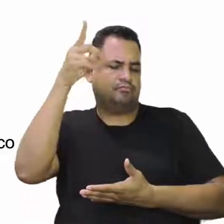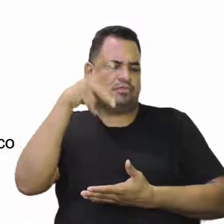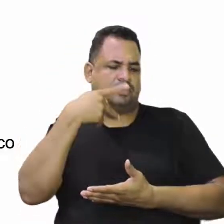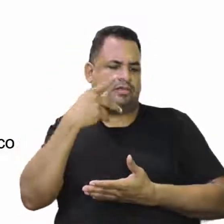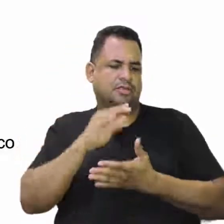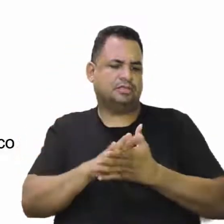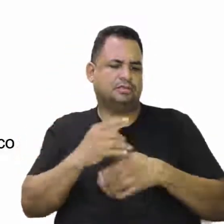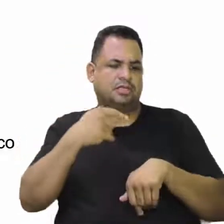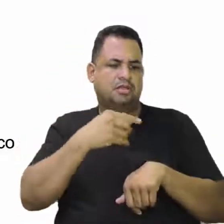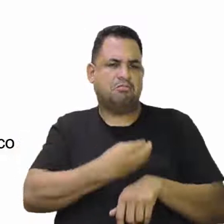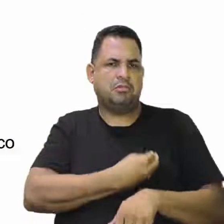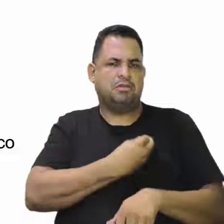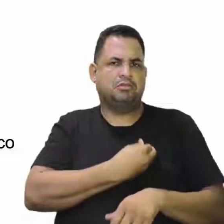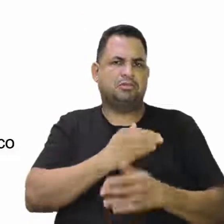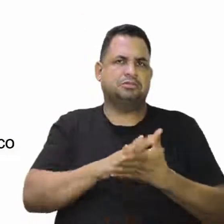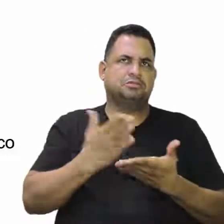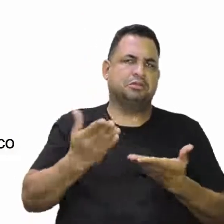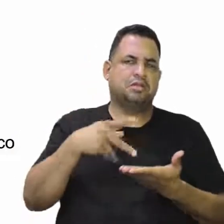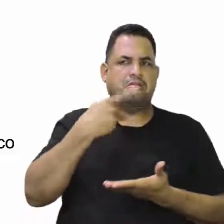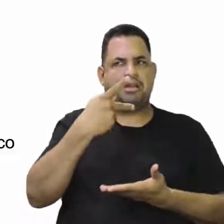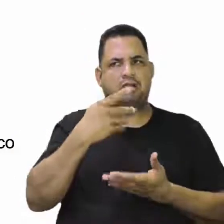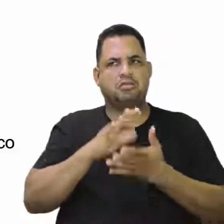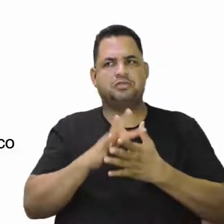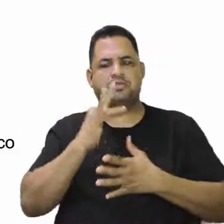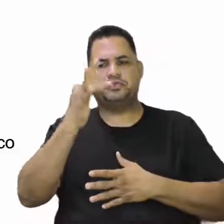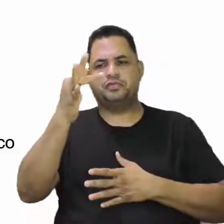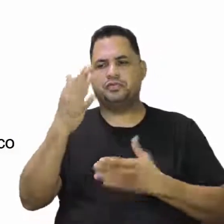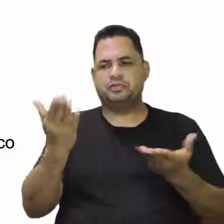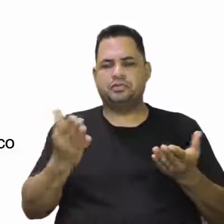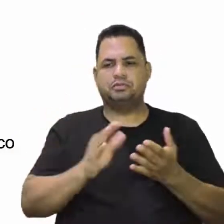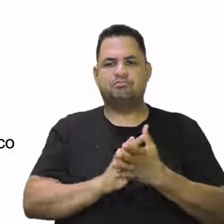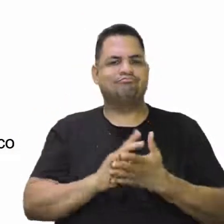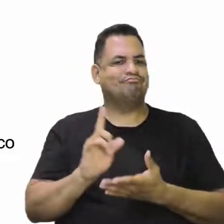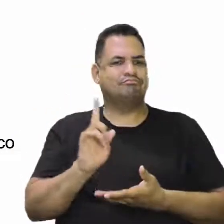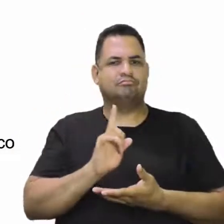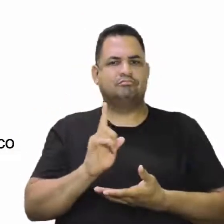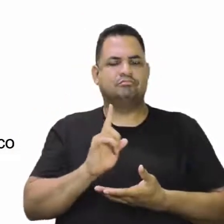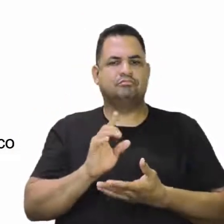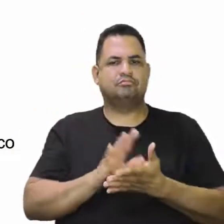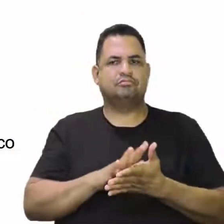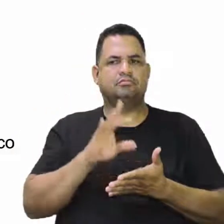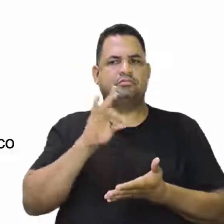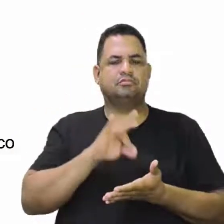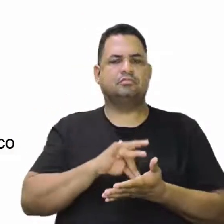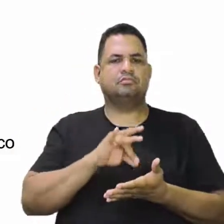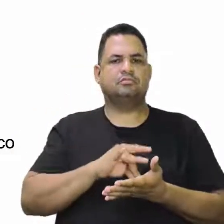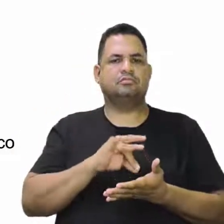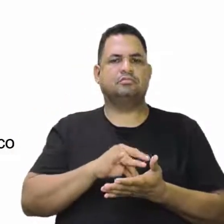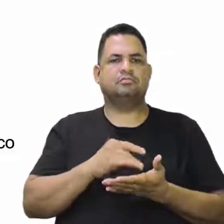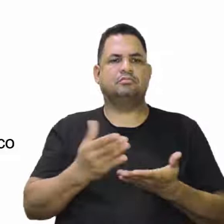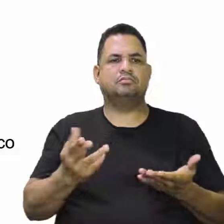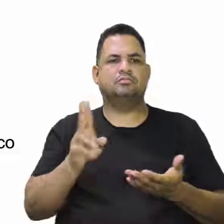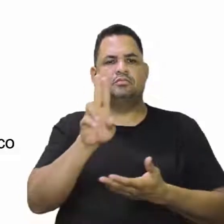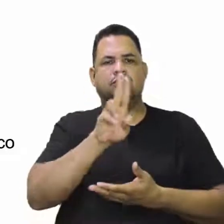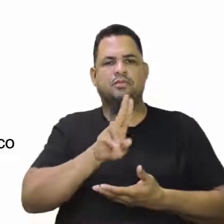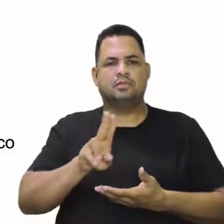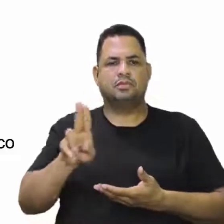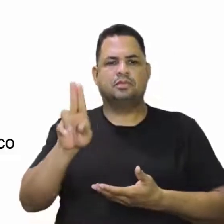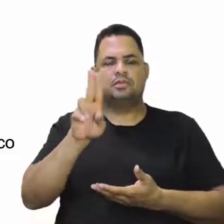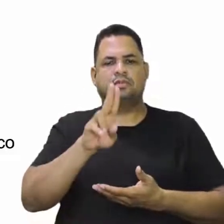presente, era só no presente, só no passado ou só no futuro. E não é. Na verdade, a gente utiliza